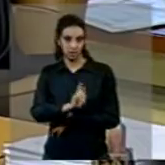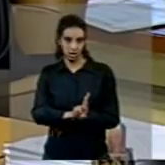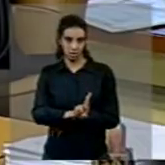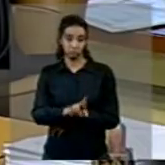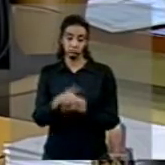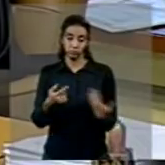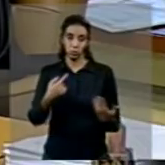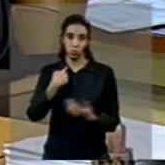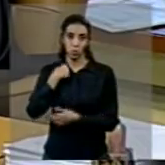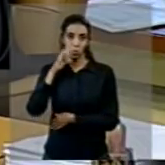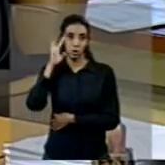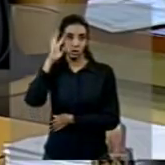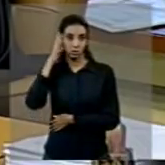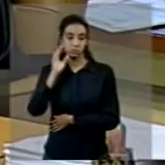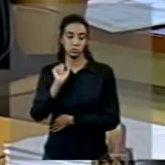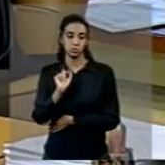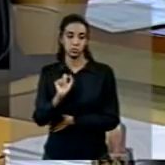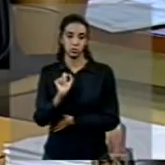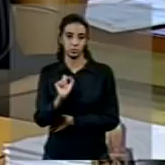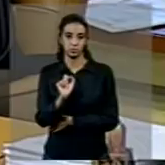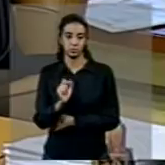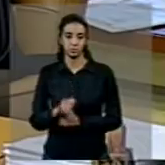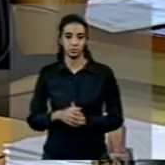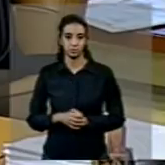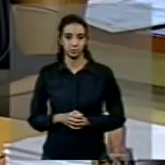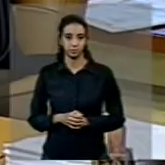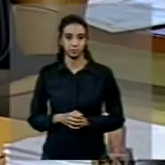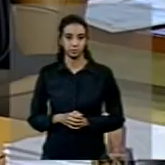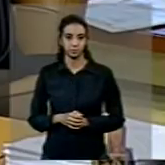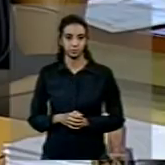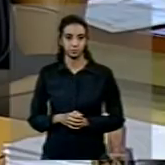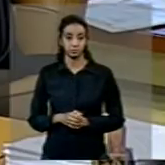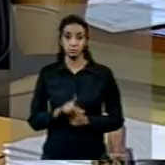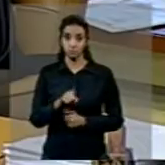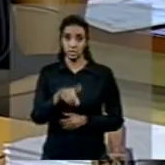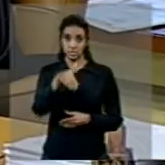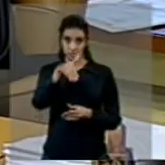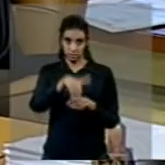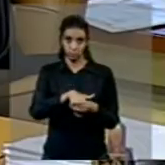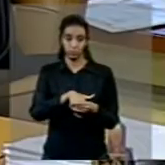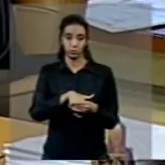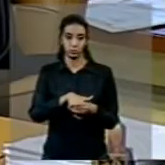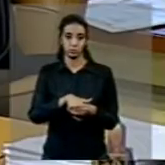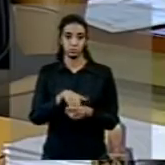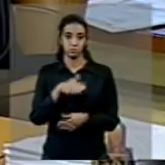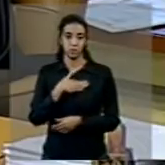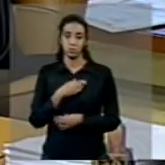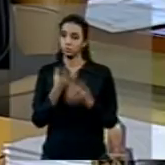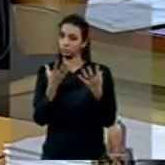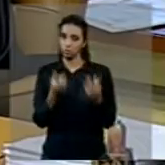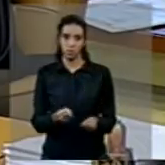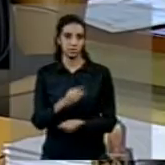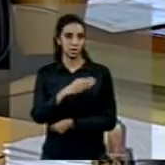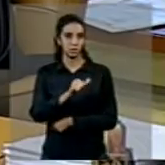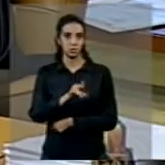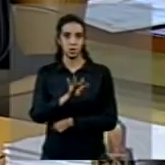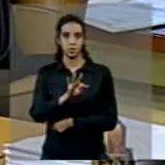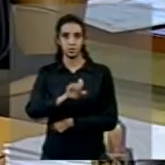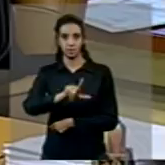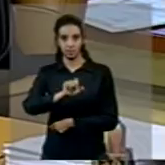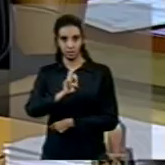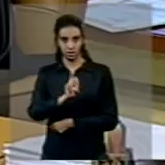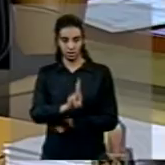por propor, nesta posição que trago ao colegiado, o indeferimento da medida cautelar, tal